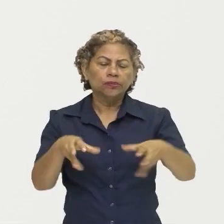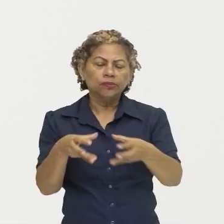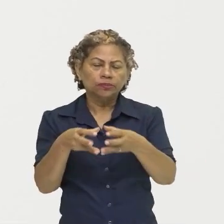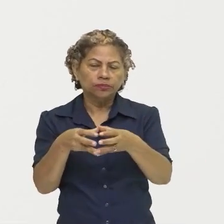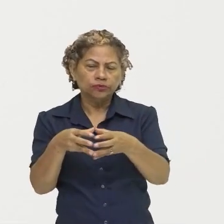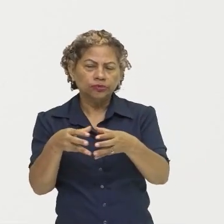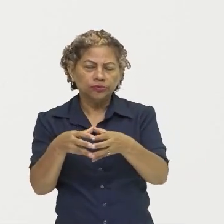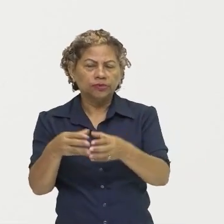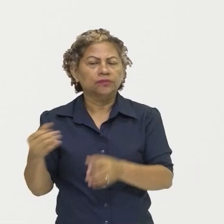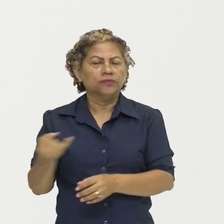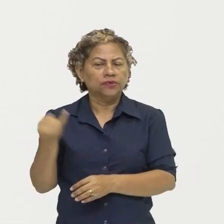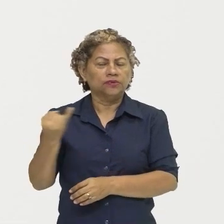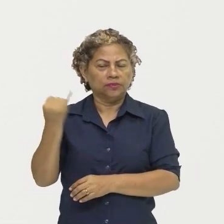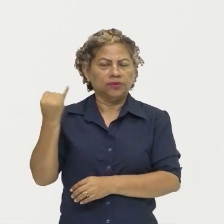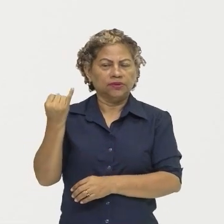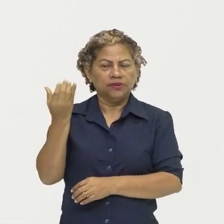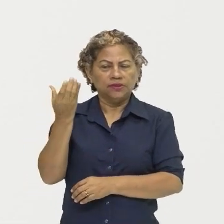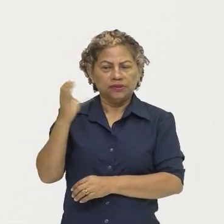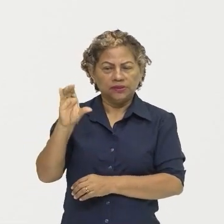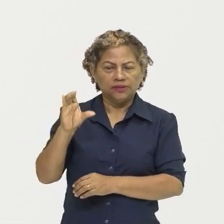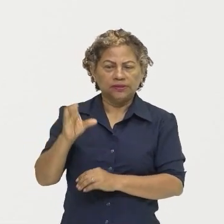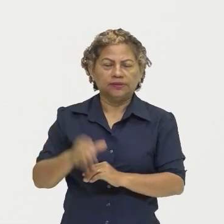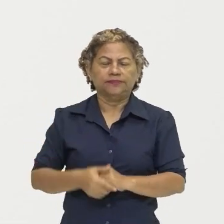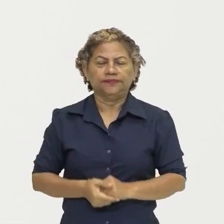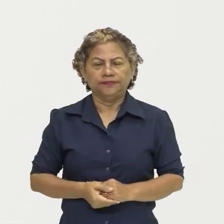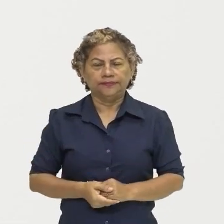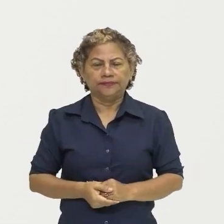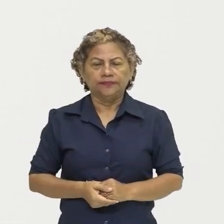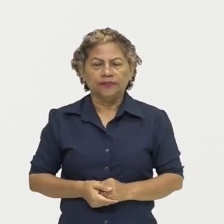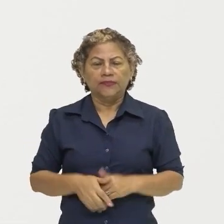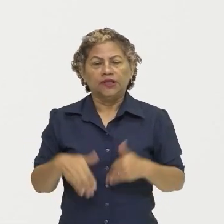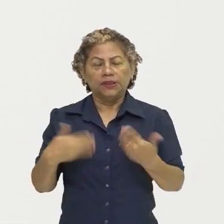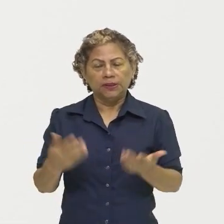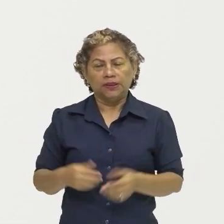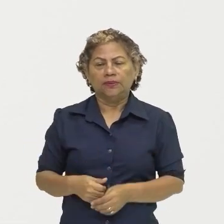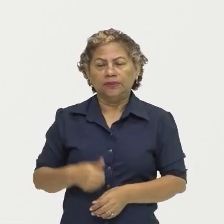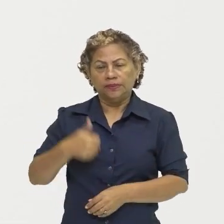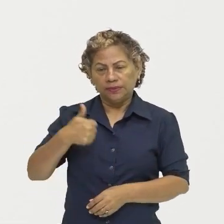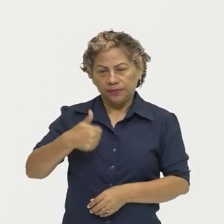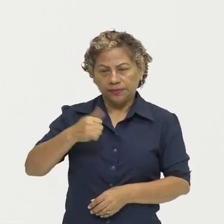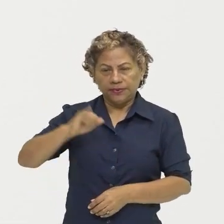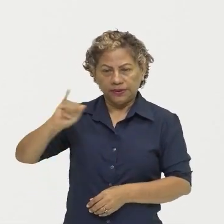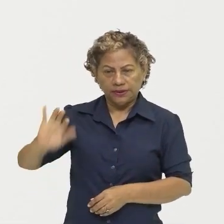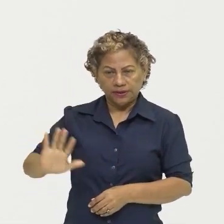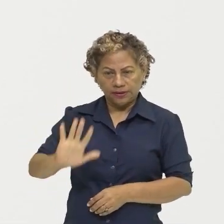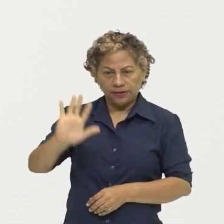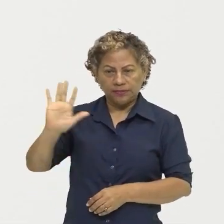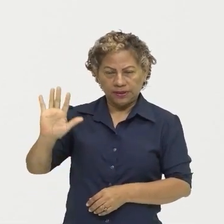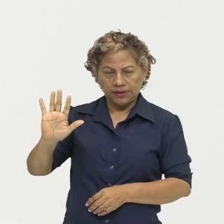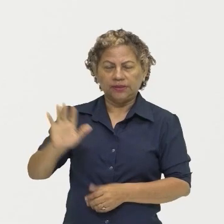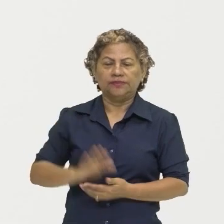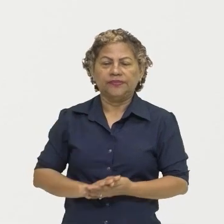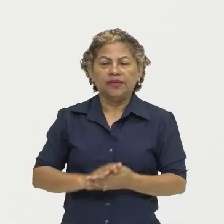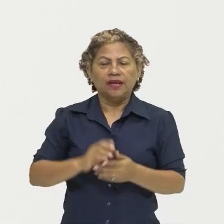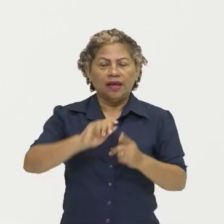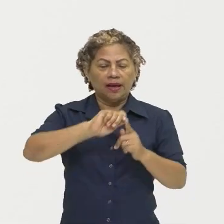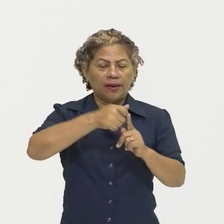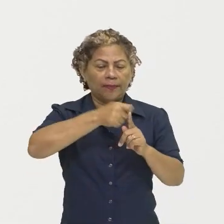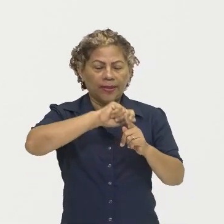conceito fundamental na ciência. Como você observa nessa primeira imagem, que é